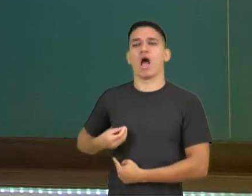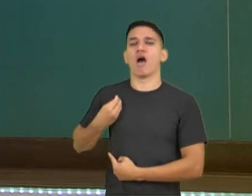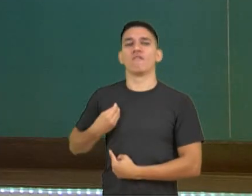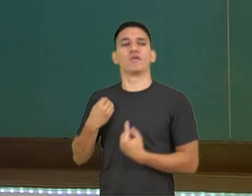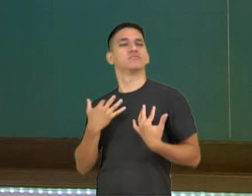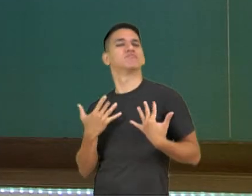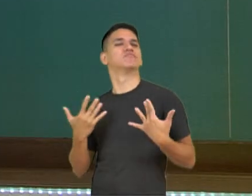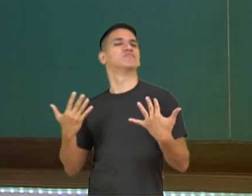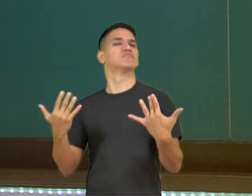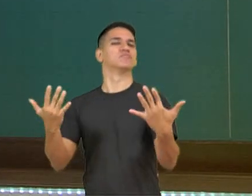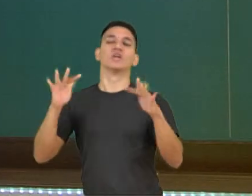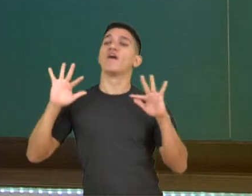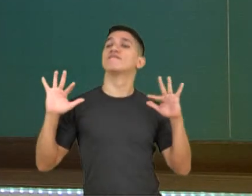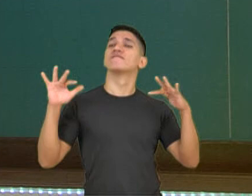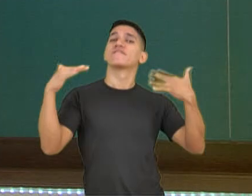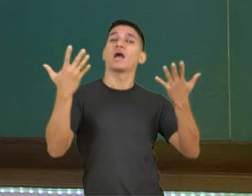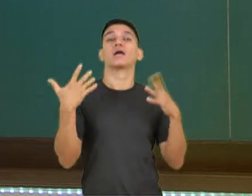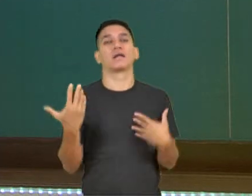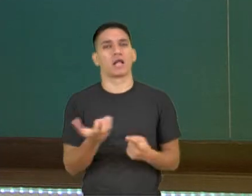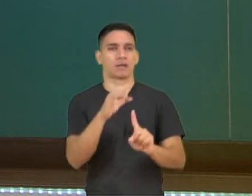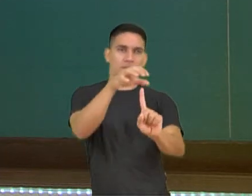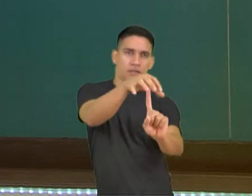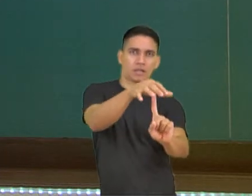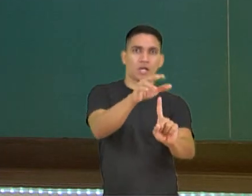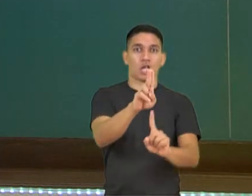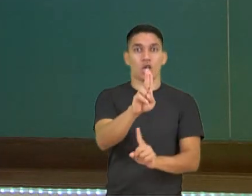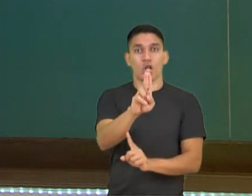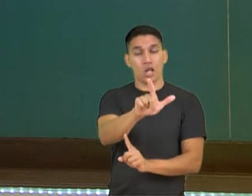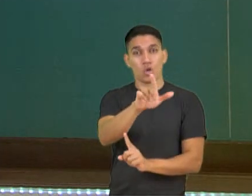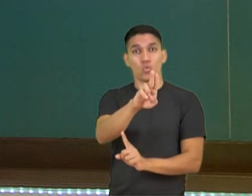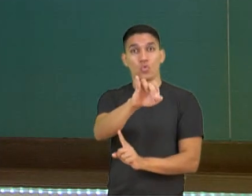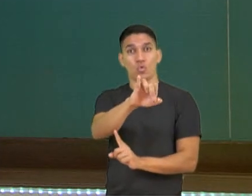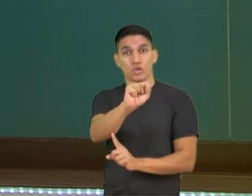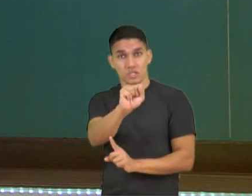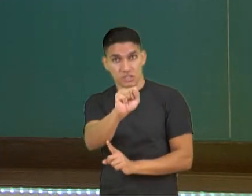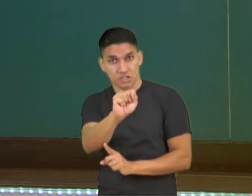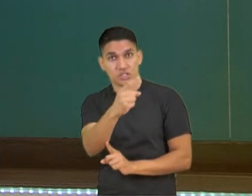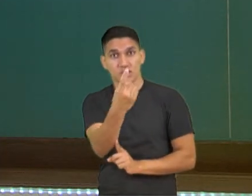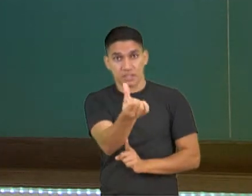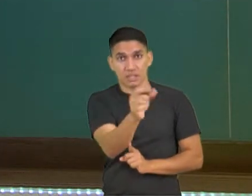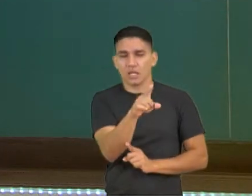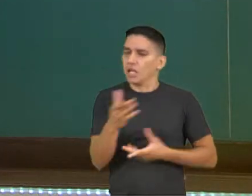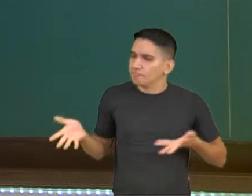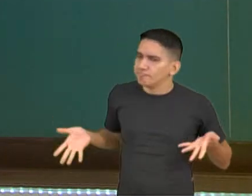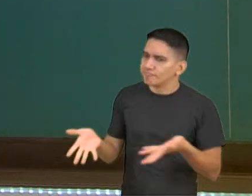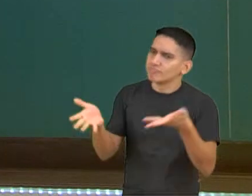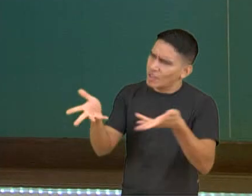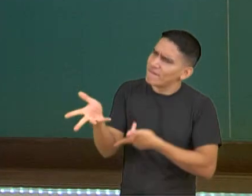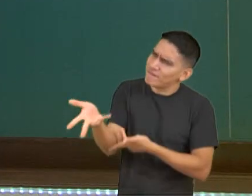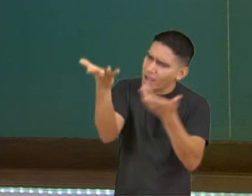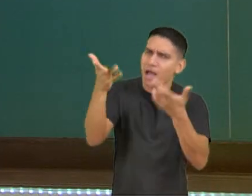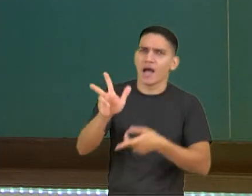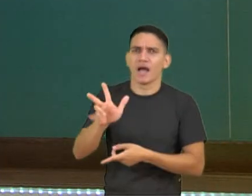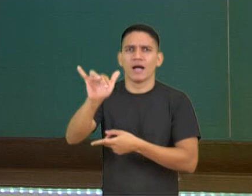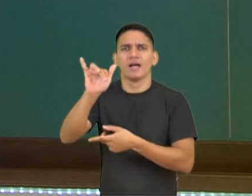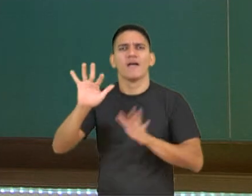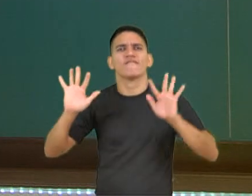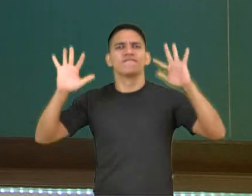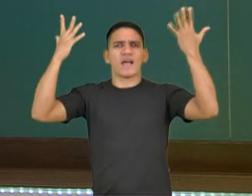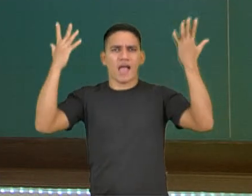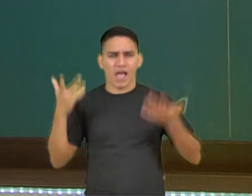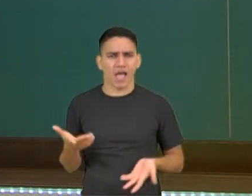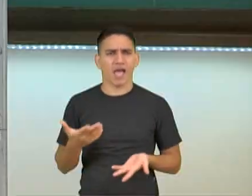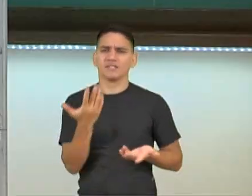nas festas. E o rei Luís XVI incentivava ela, inclusive, a ela ir para essas festas, né? Para todos